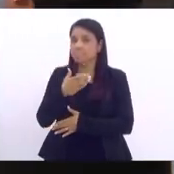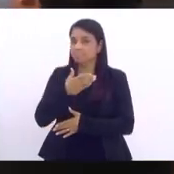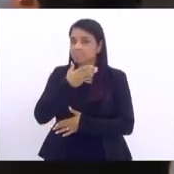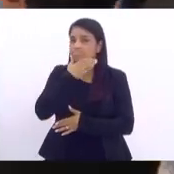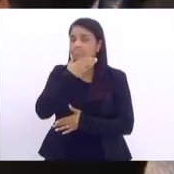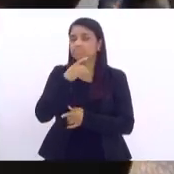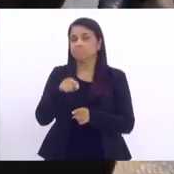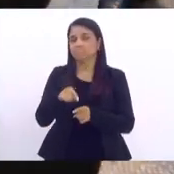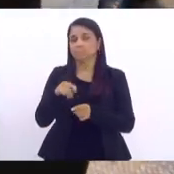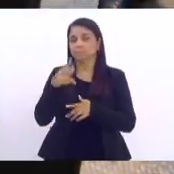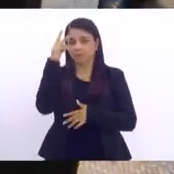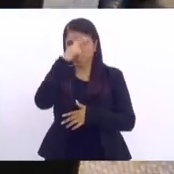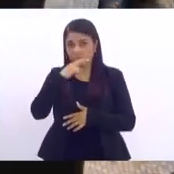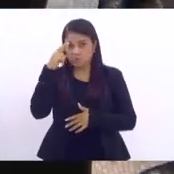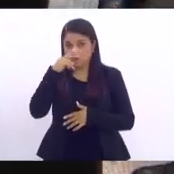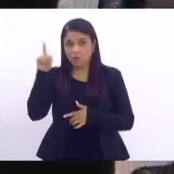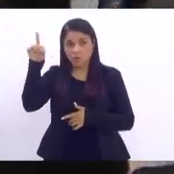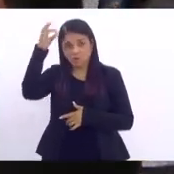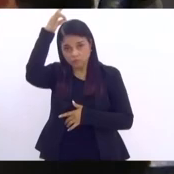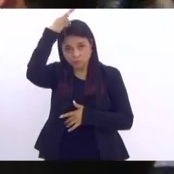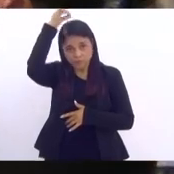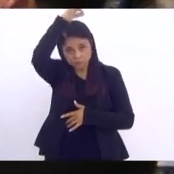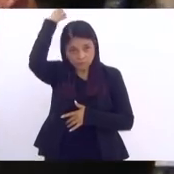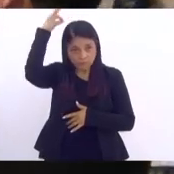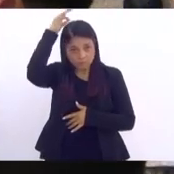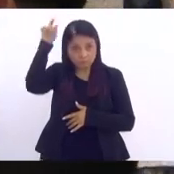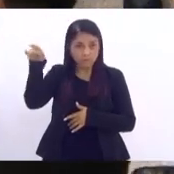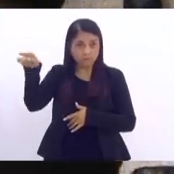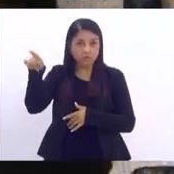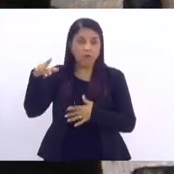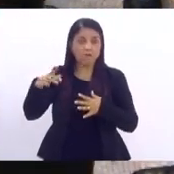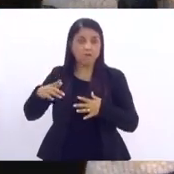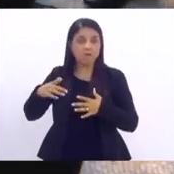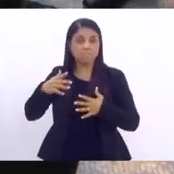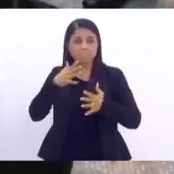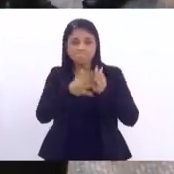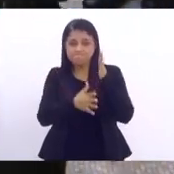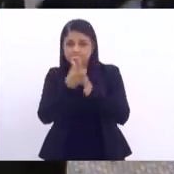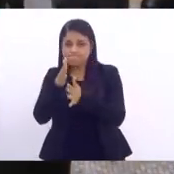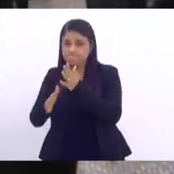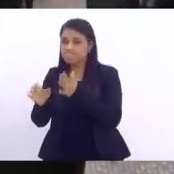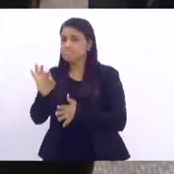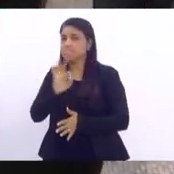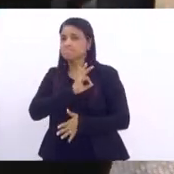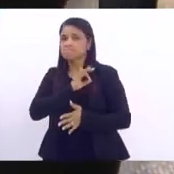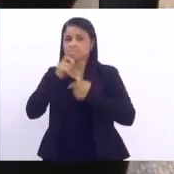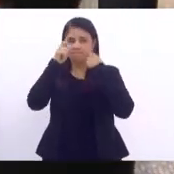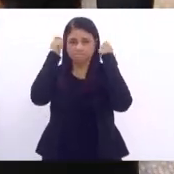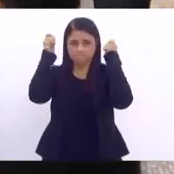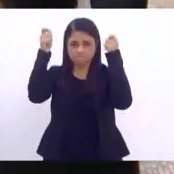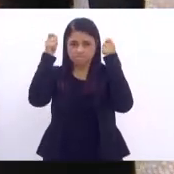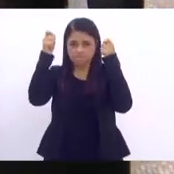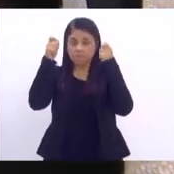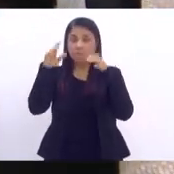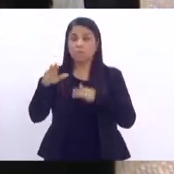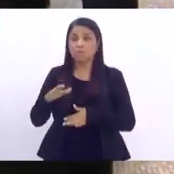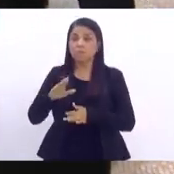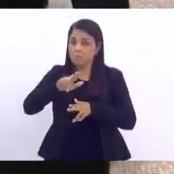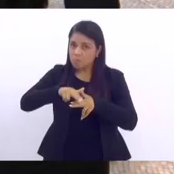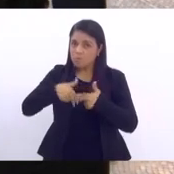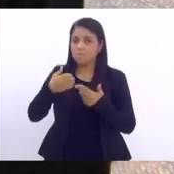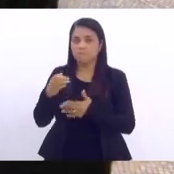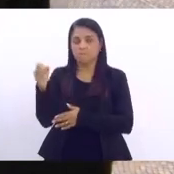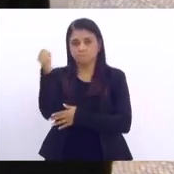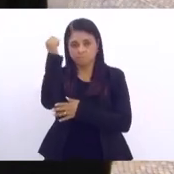Santo a questão da revolta dos policiais diante da grave crise. Então, deputado Rodrigo Amorim, o senhor que é, como eu,